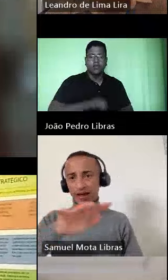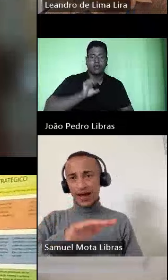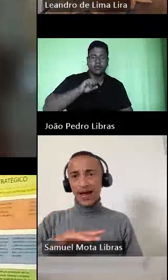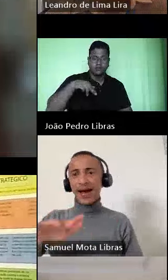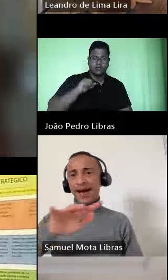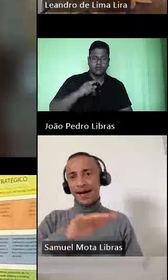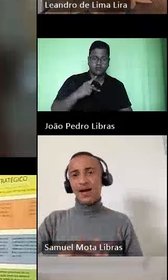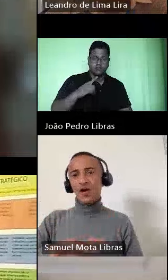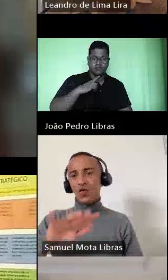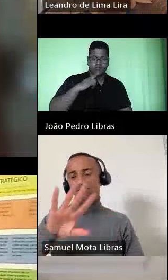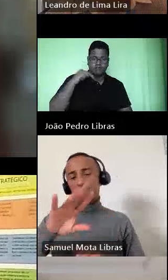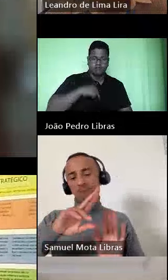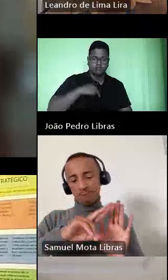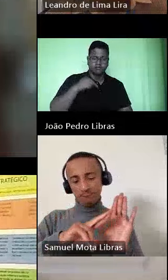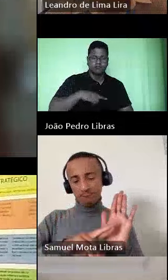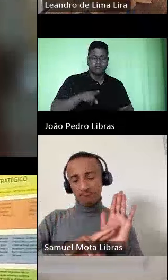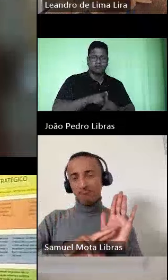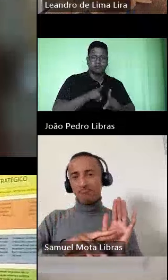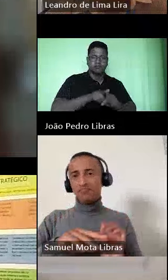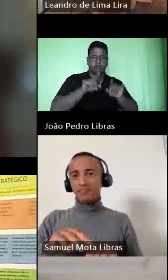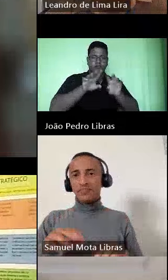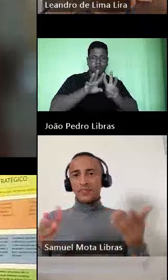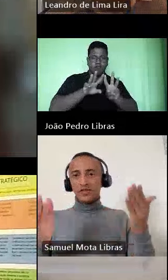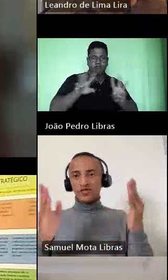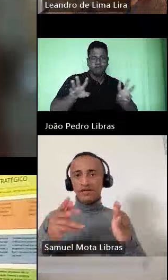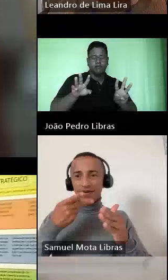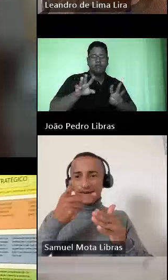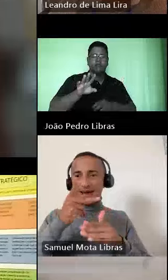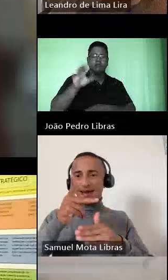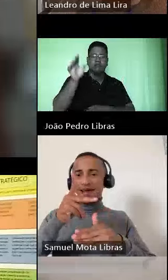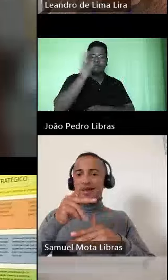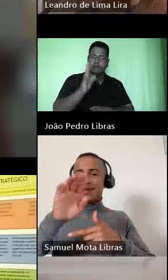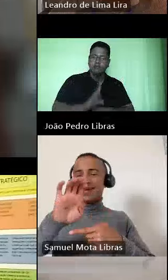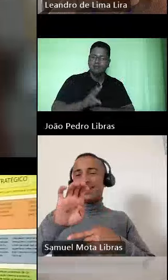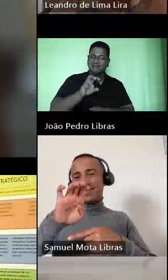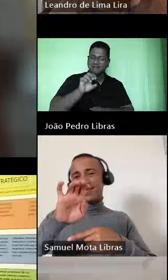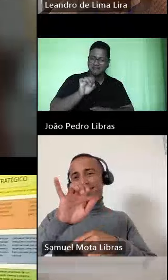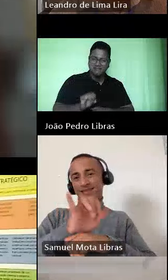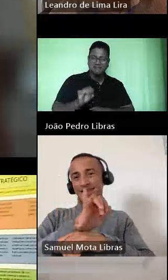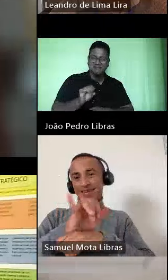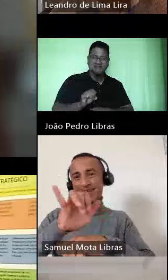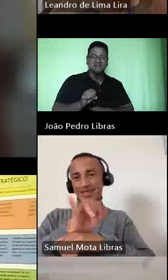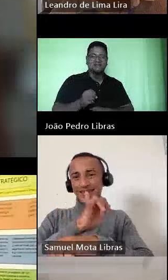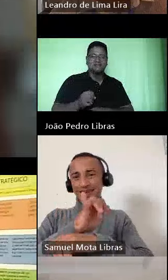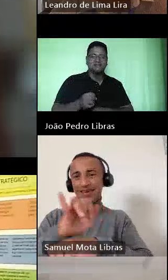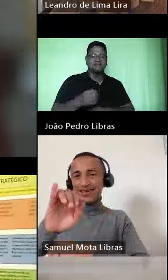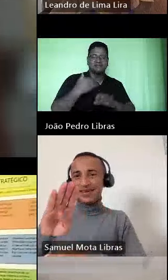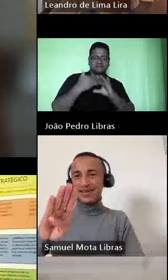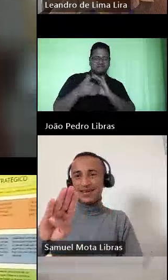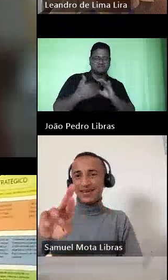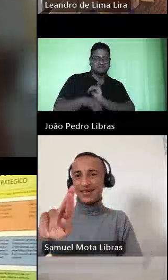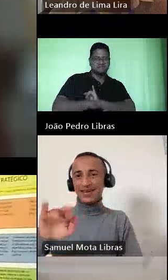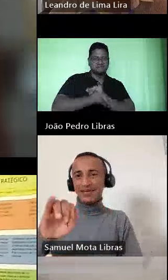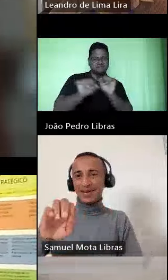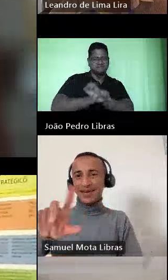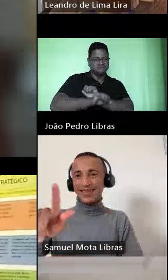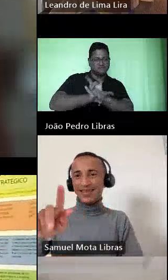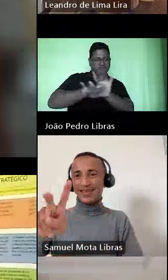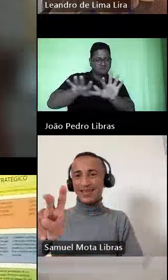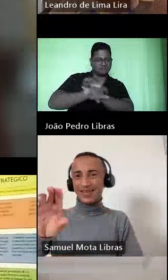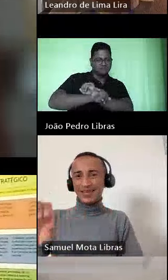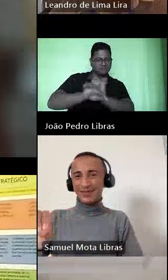colocou aqui colocaram também no site a estratégia Brasil 50 para para fazer a propaganda da da Secretária da